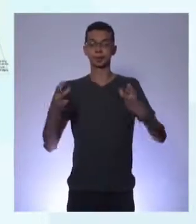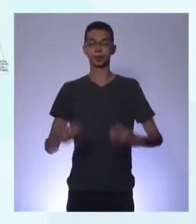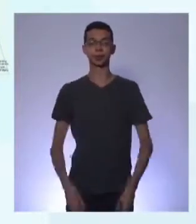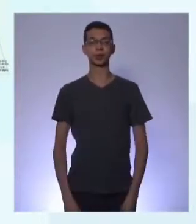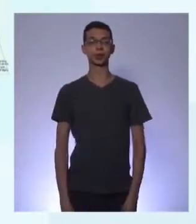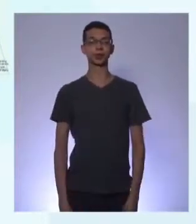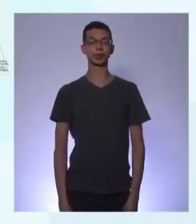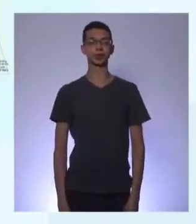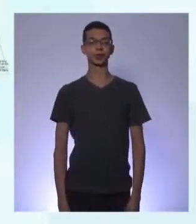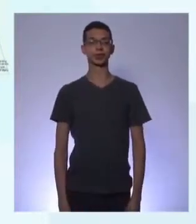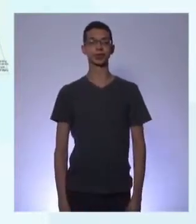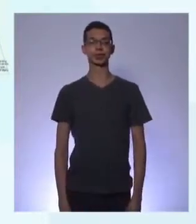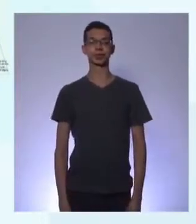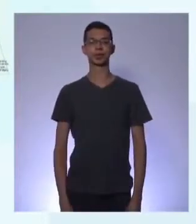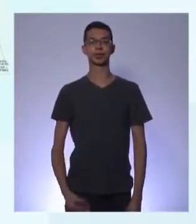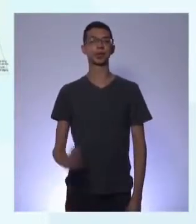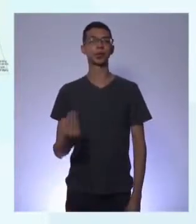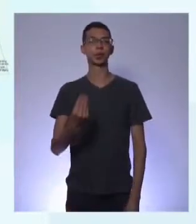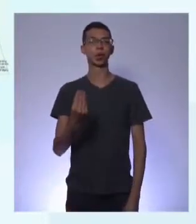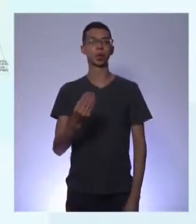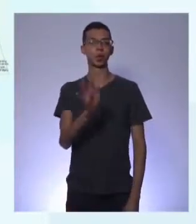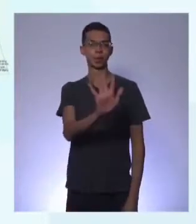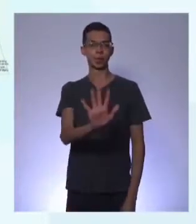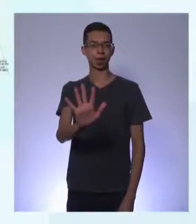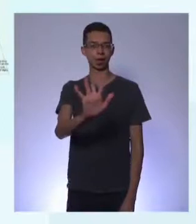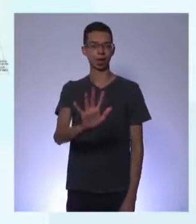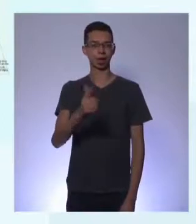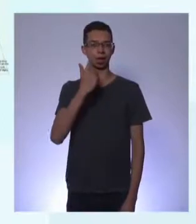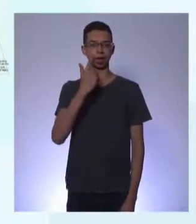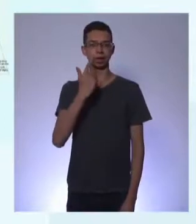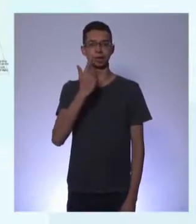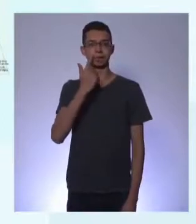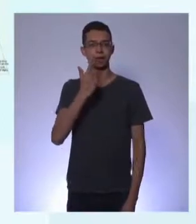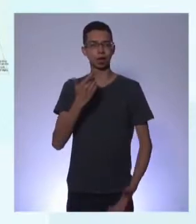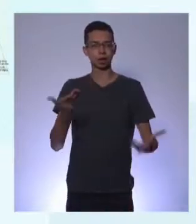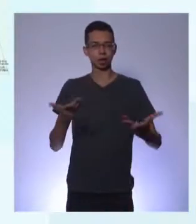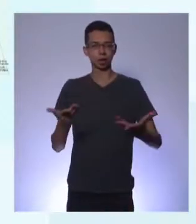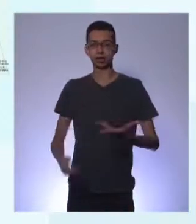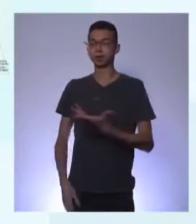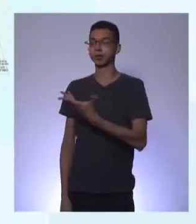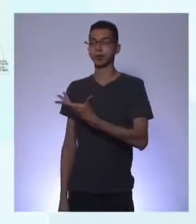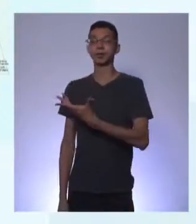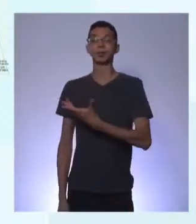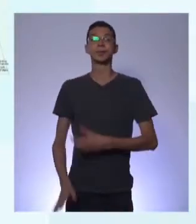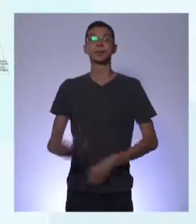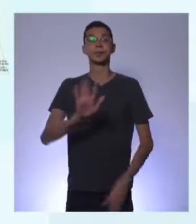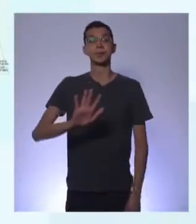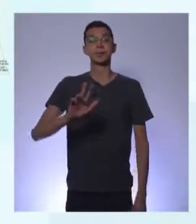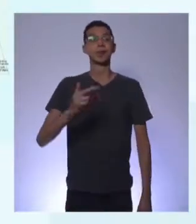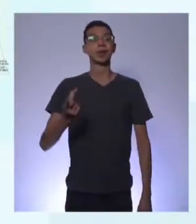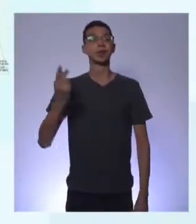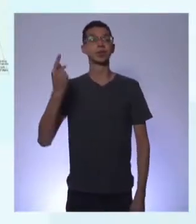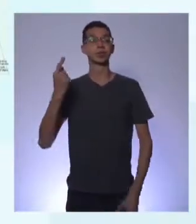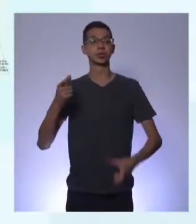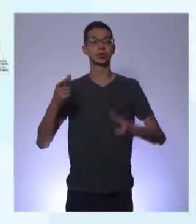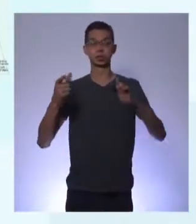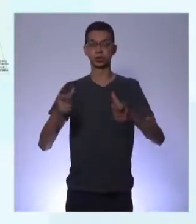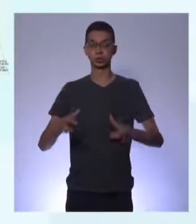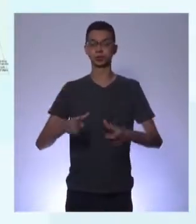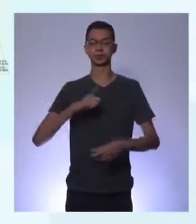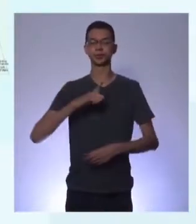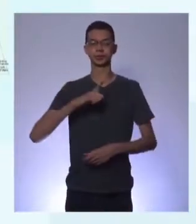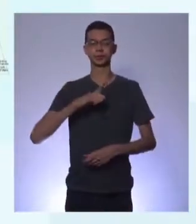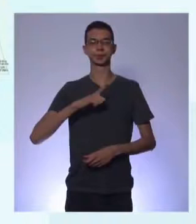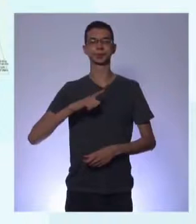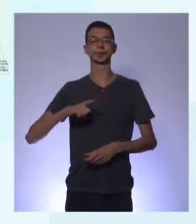aqui no mapa. Ao observar o mapa, nós vamos ver esse mapa mais antigo, que tem aí os